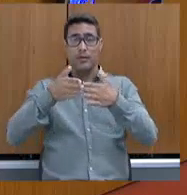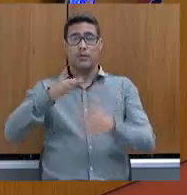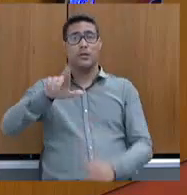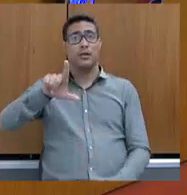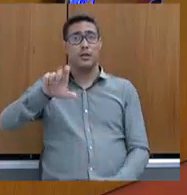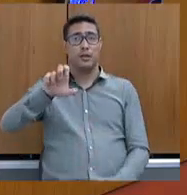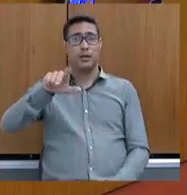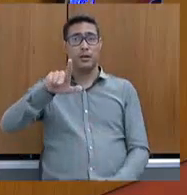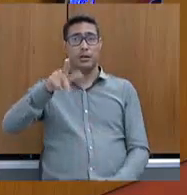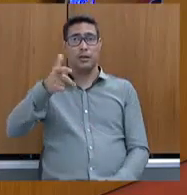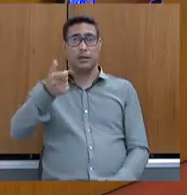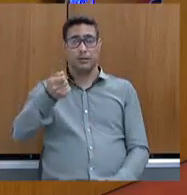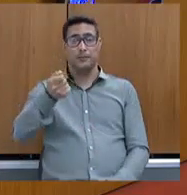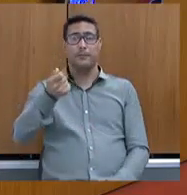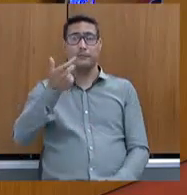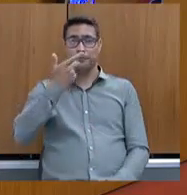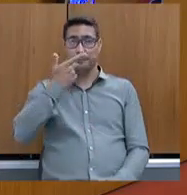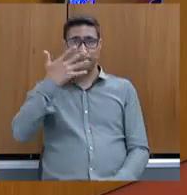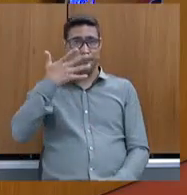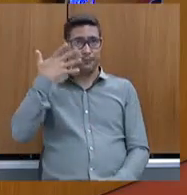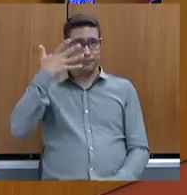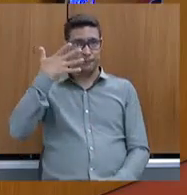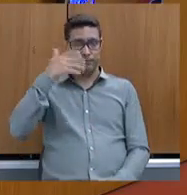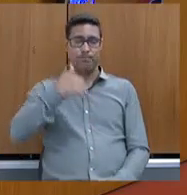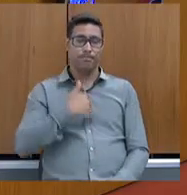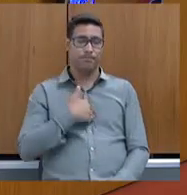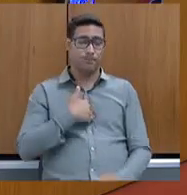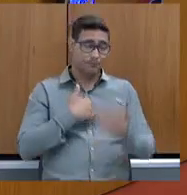Leninha Obrigada Presidente